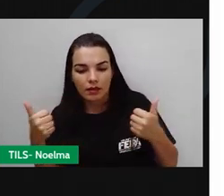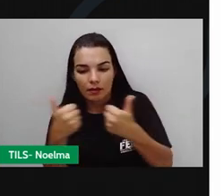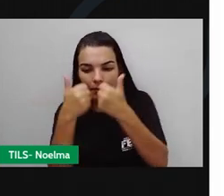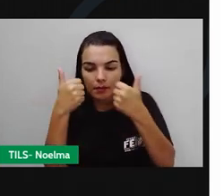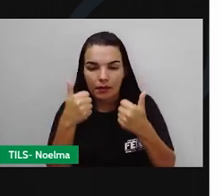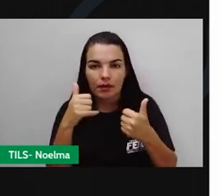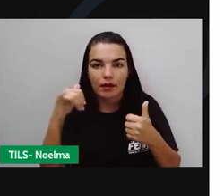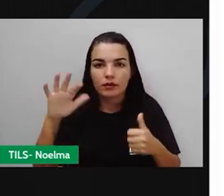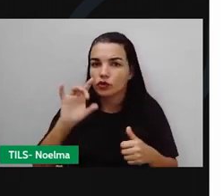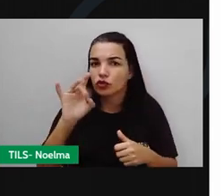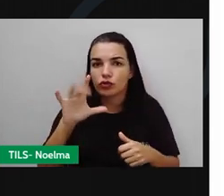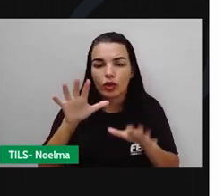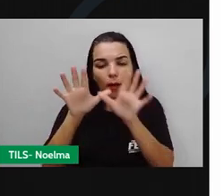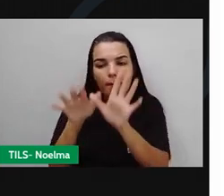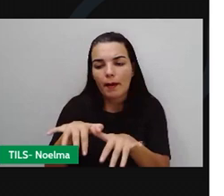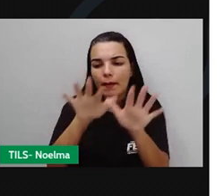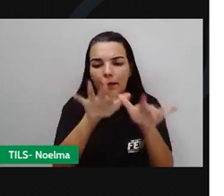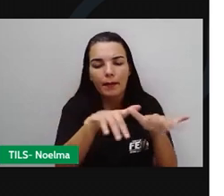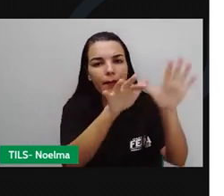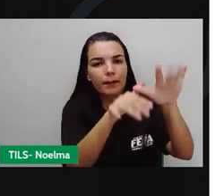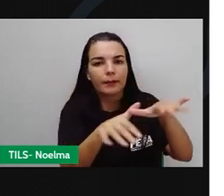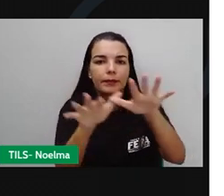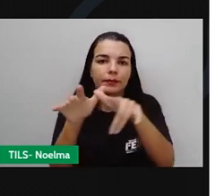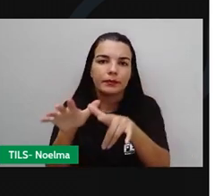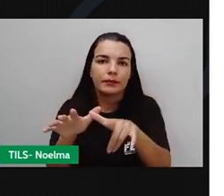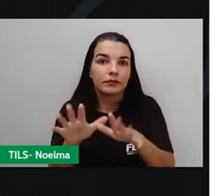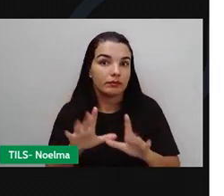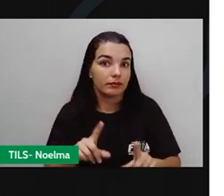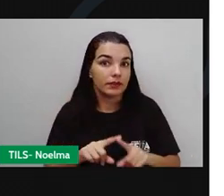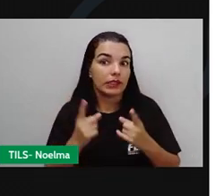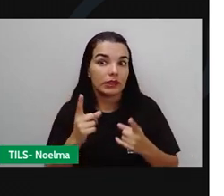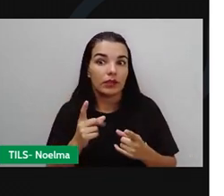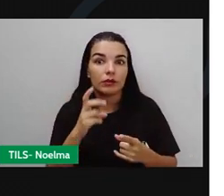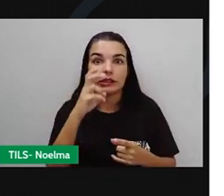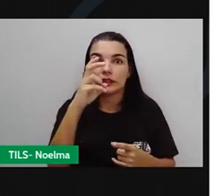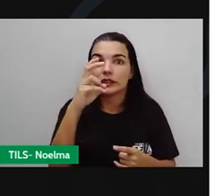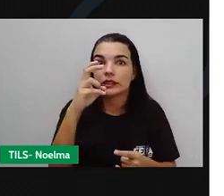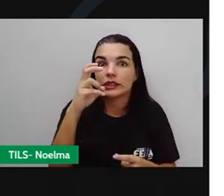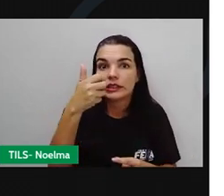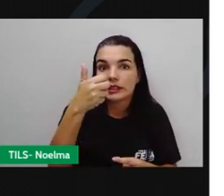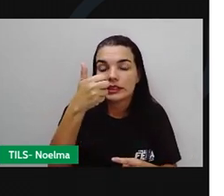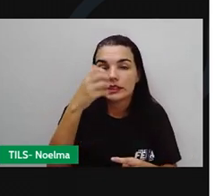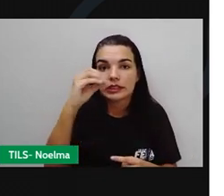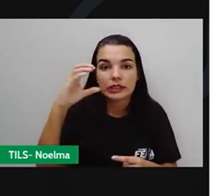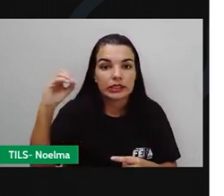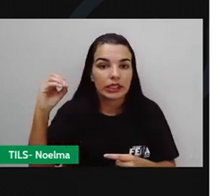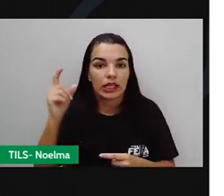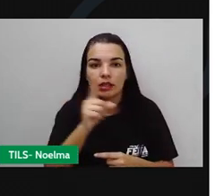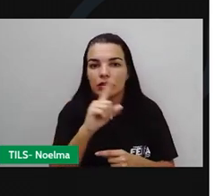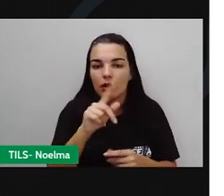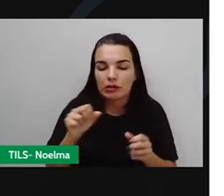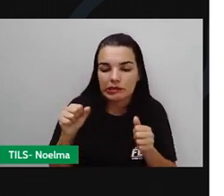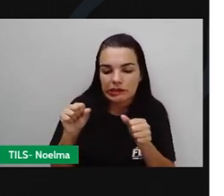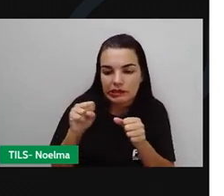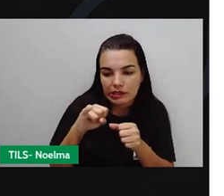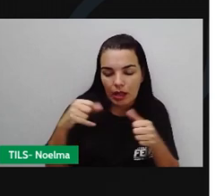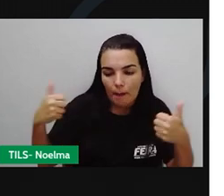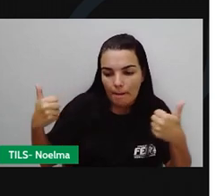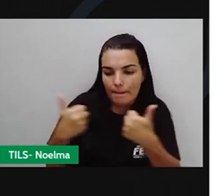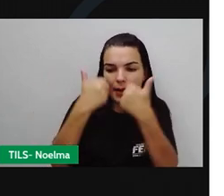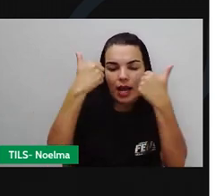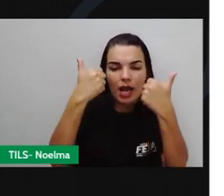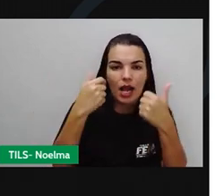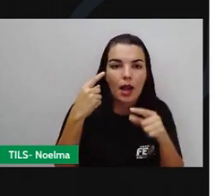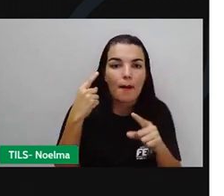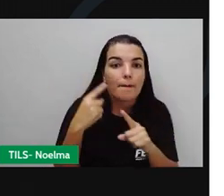em torno de 2 quilos, né, nenhuma aeronave suportaria o impacto de 100 toneladas. Mas fora a colisão, a gente pode verificar como